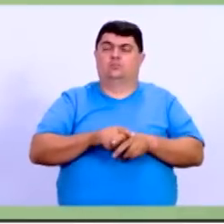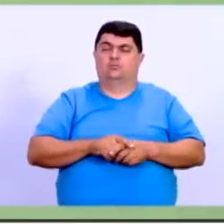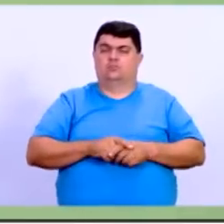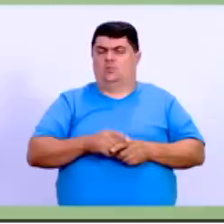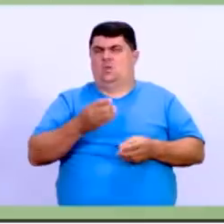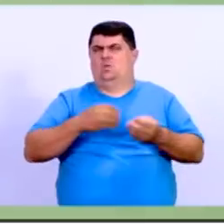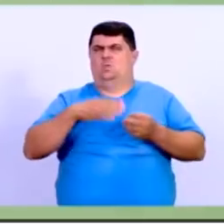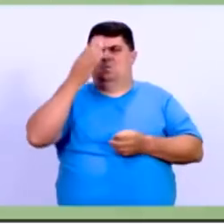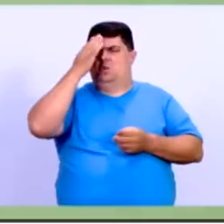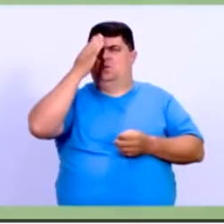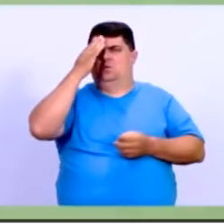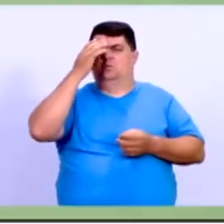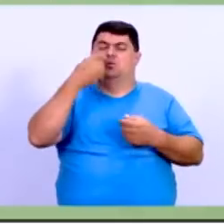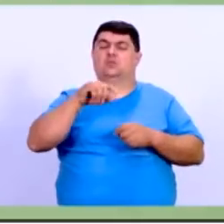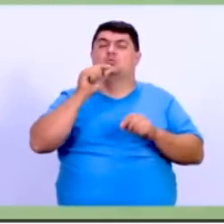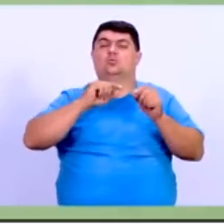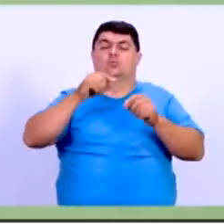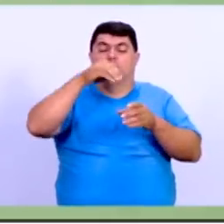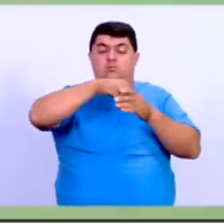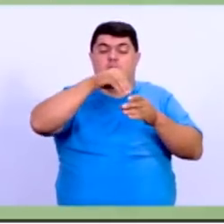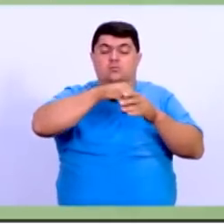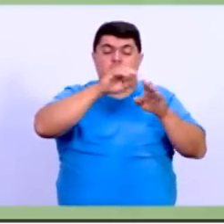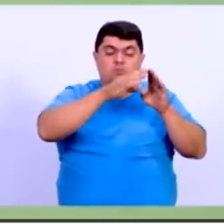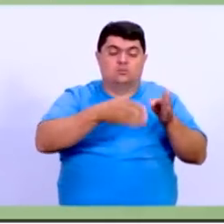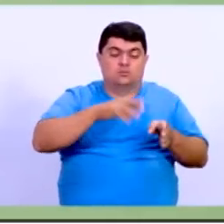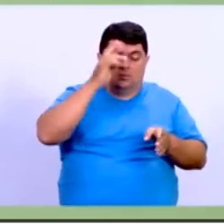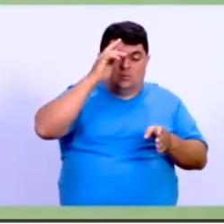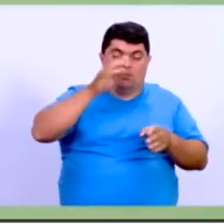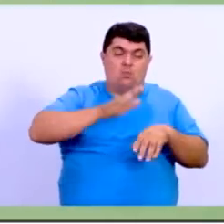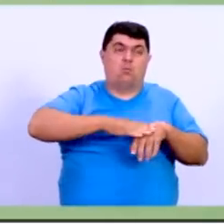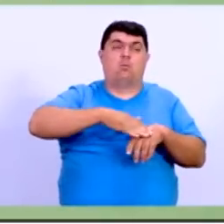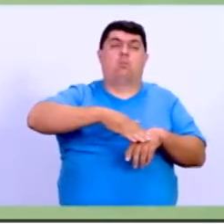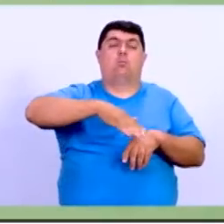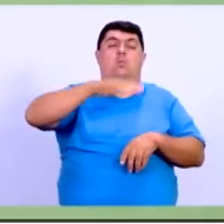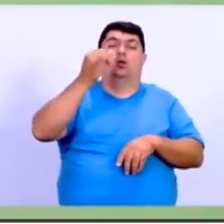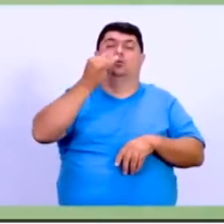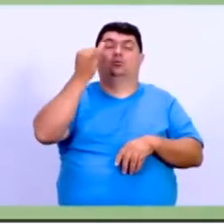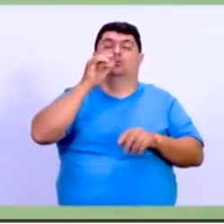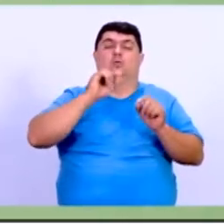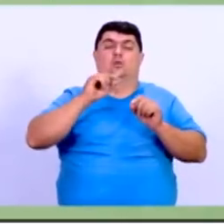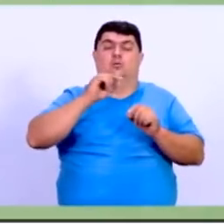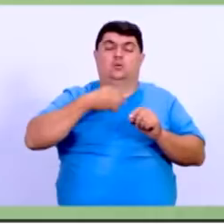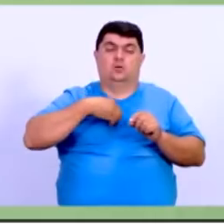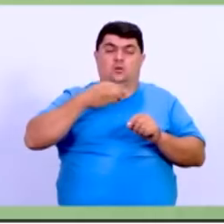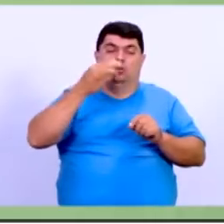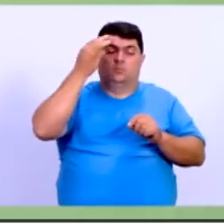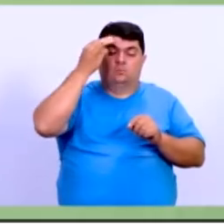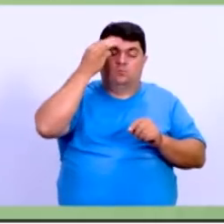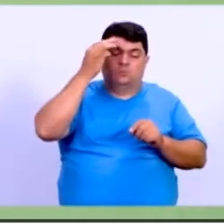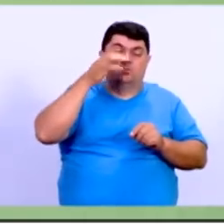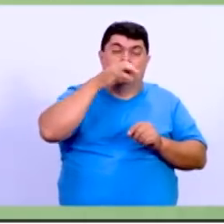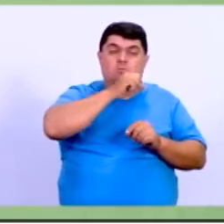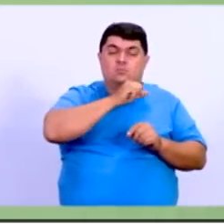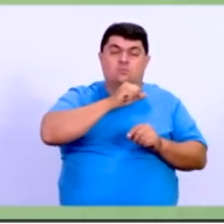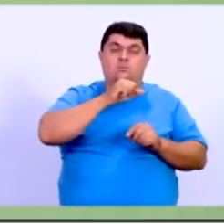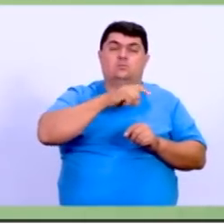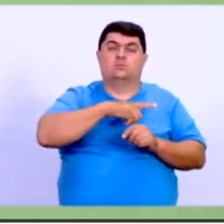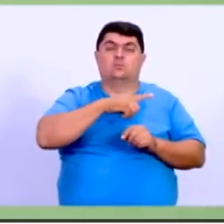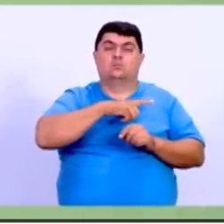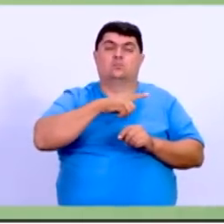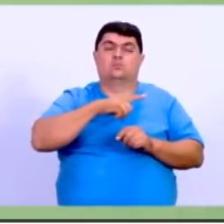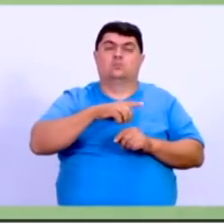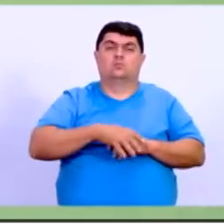assim, professor? Ele tem que ter o quê, pessoal? Um servidor de rede, uma maior capacidade de processamento, ele tem que ter uma maior capacidade,